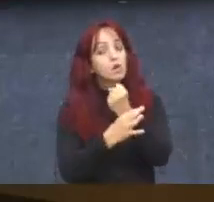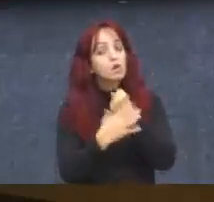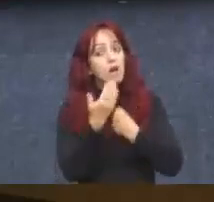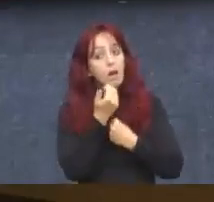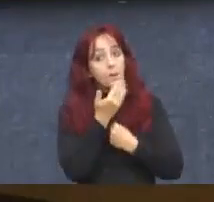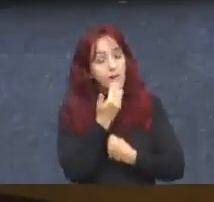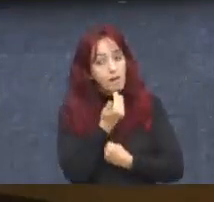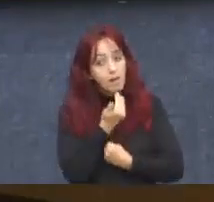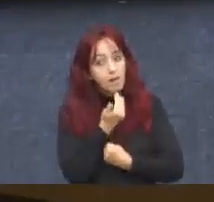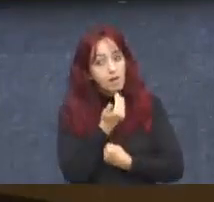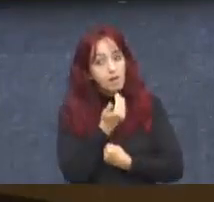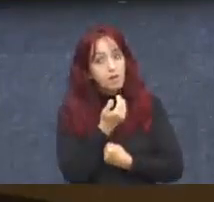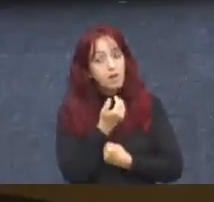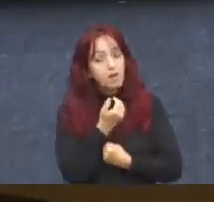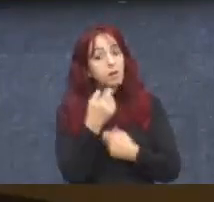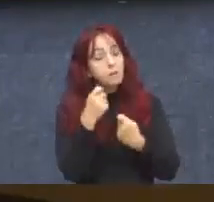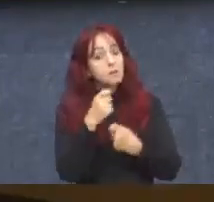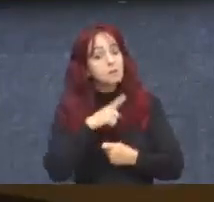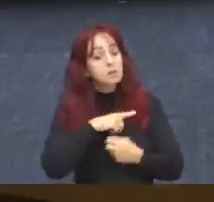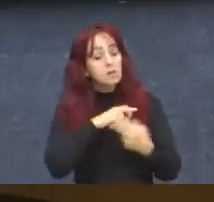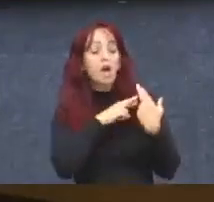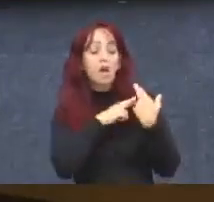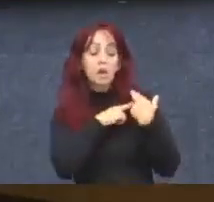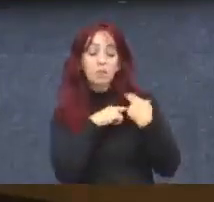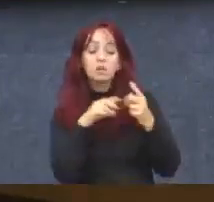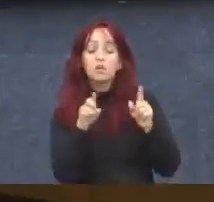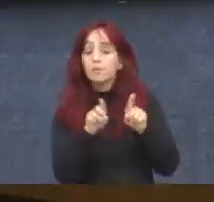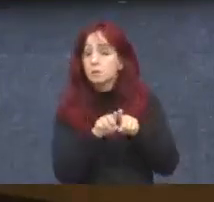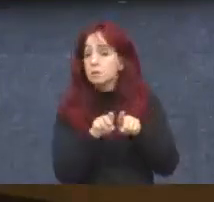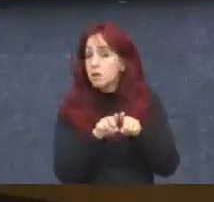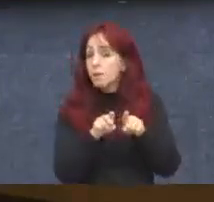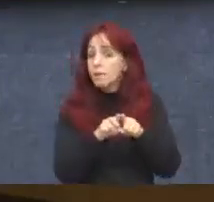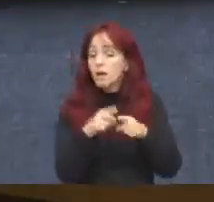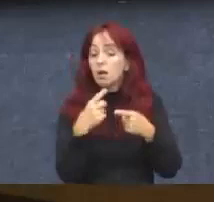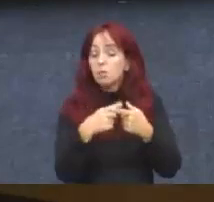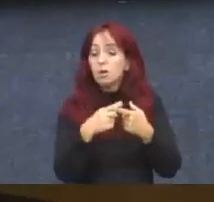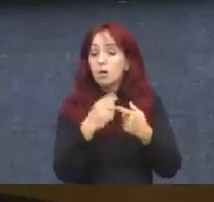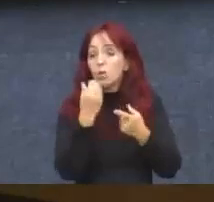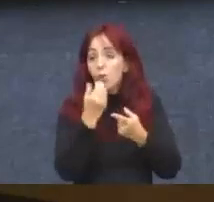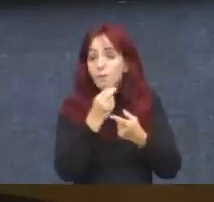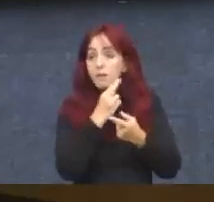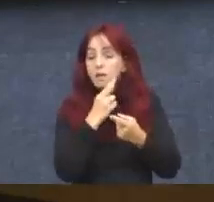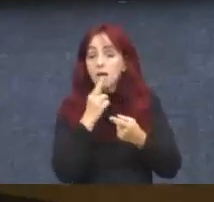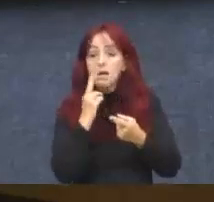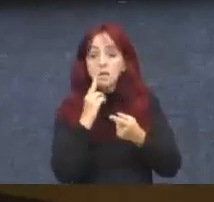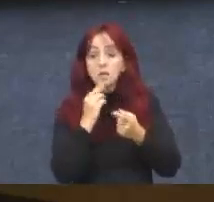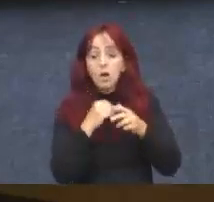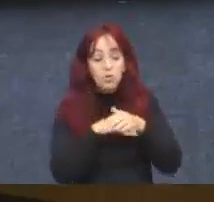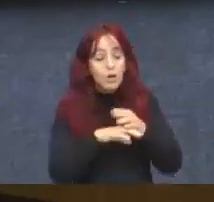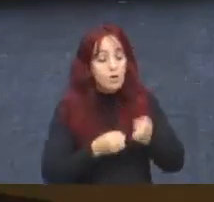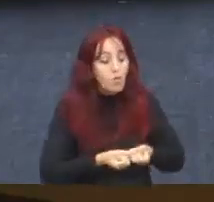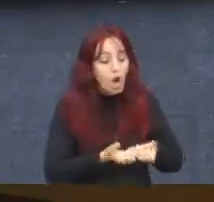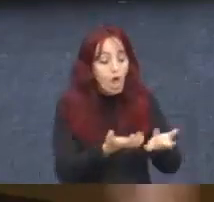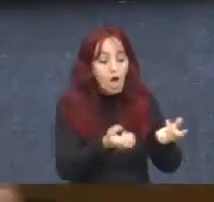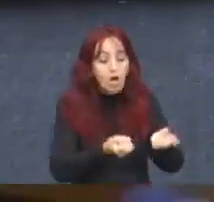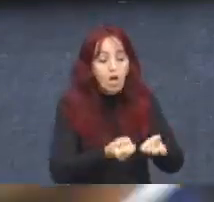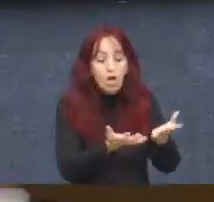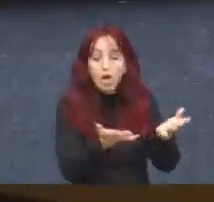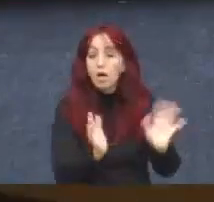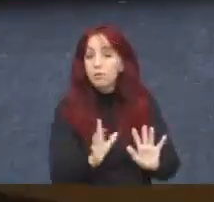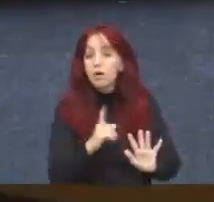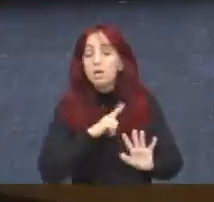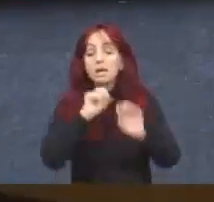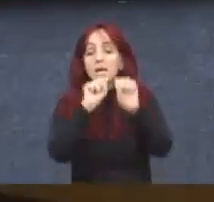que estar responsável também por essa distribuição. Existe todo um sistema